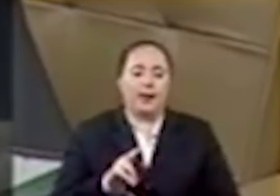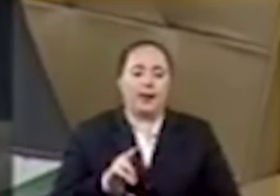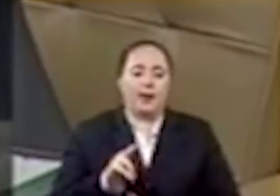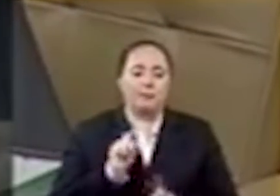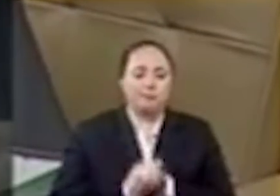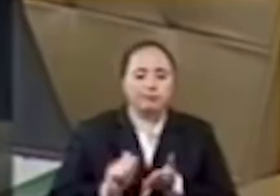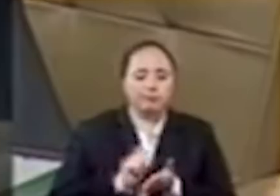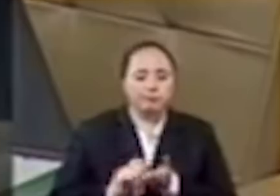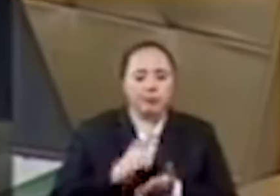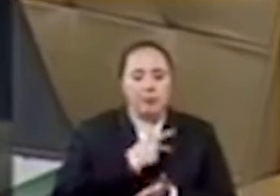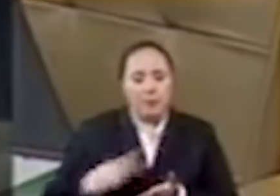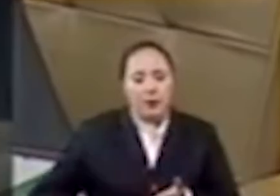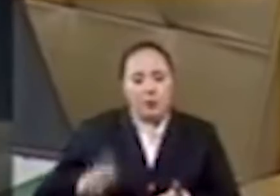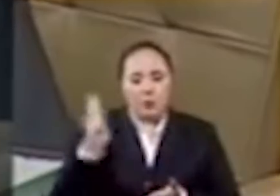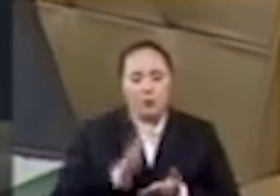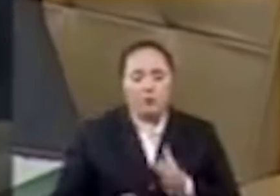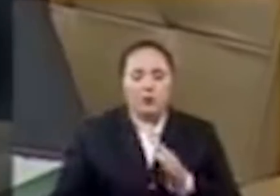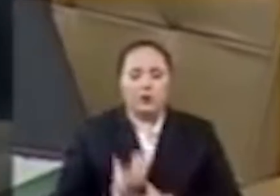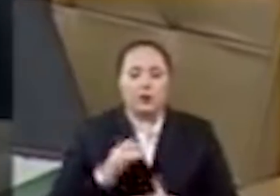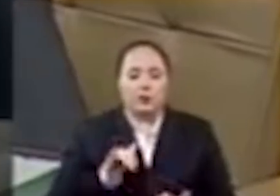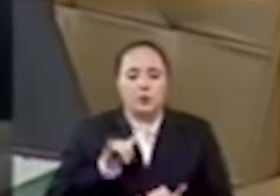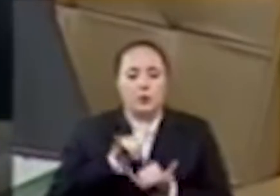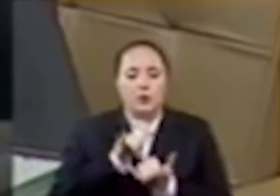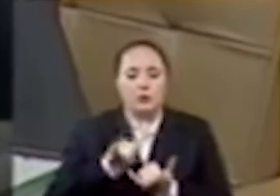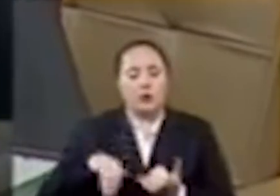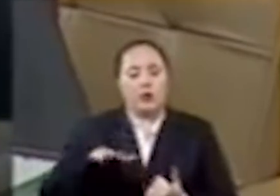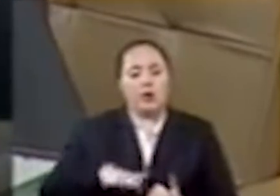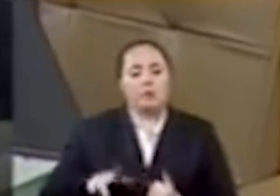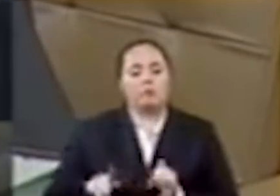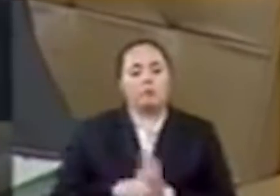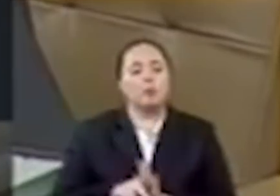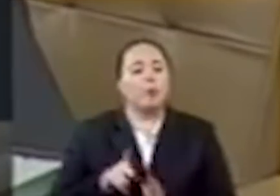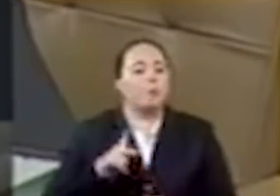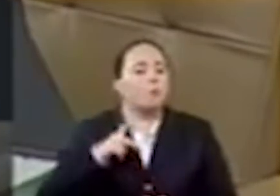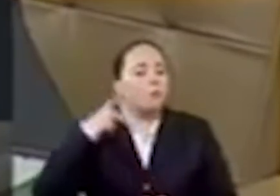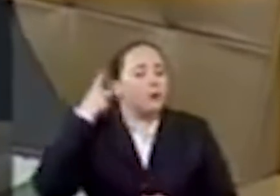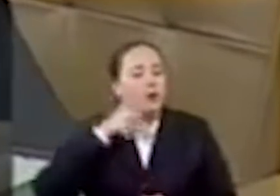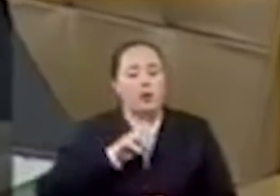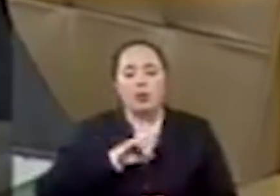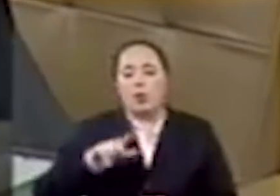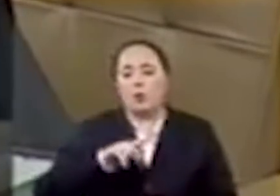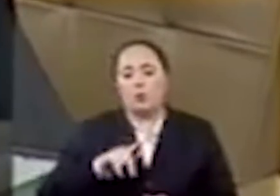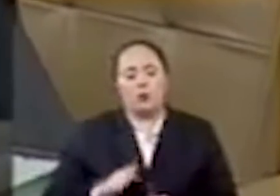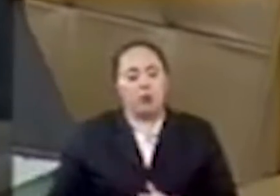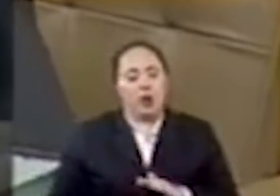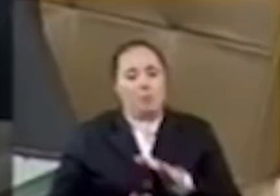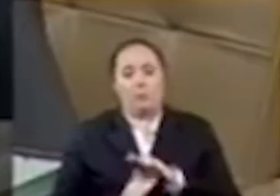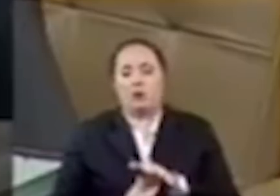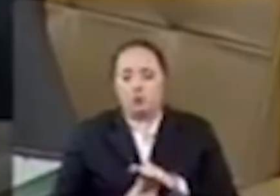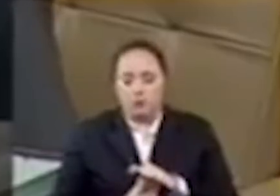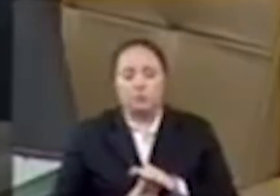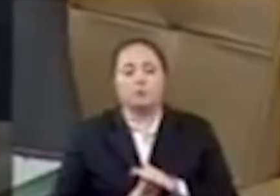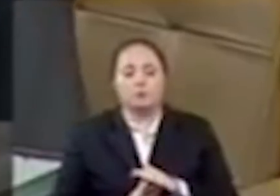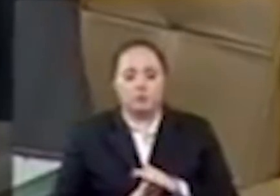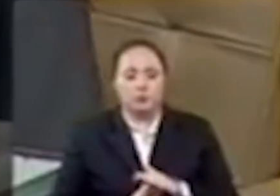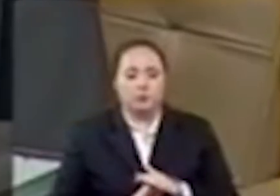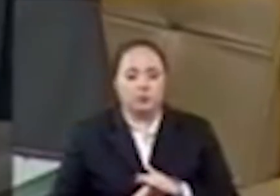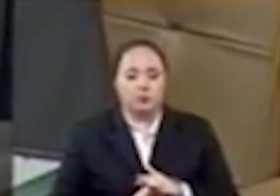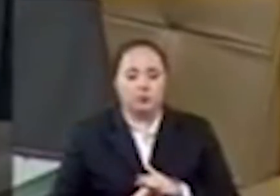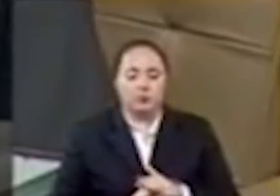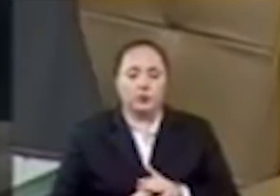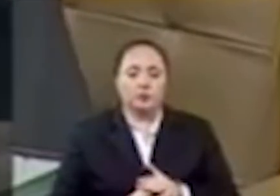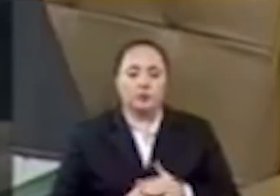formular o indulto, ato de natureza essencialmente política, não é ilimitada, como uma